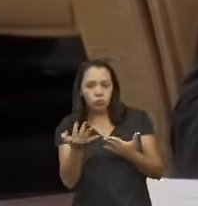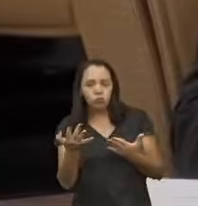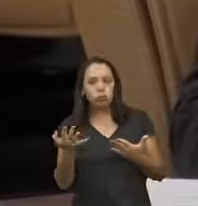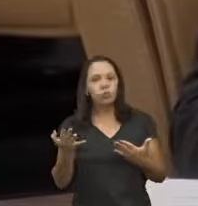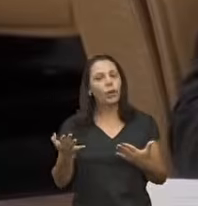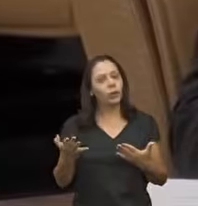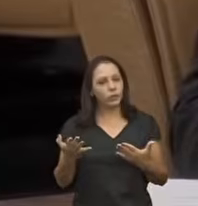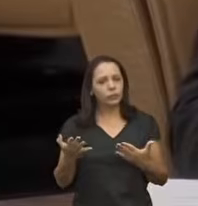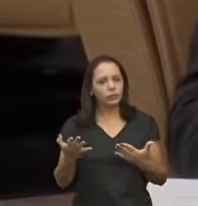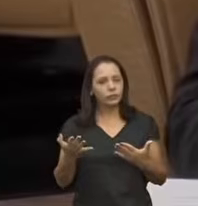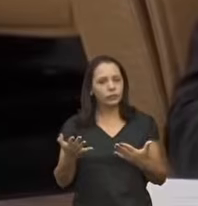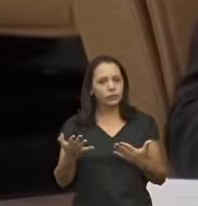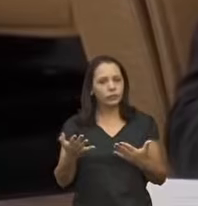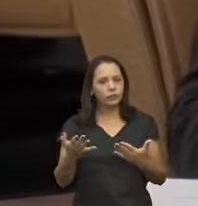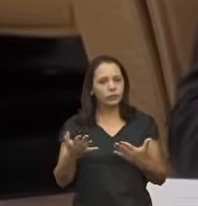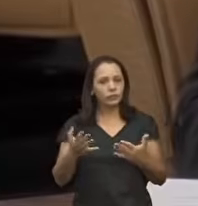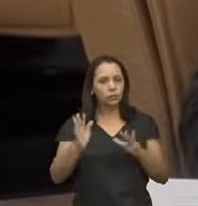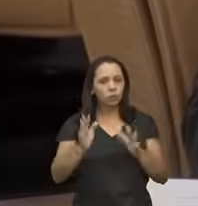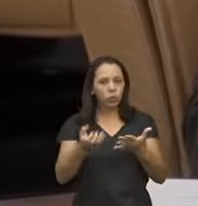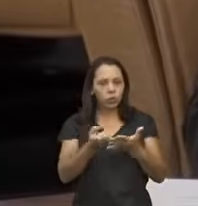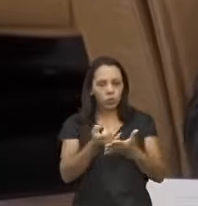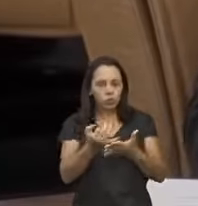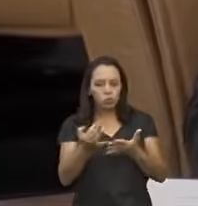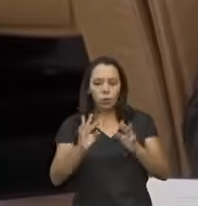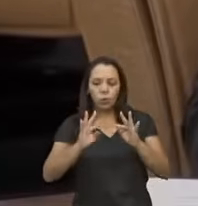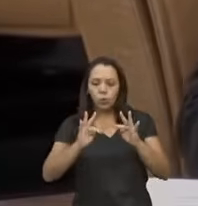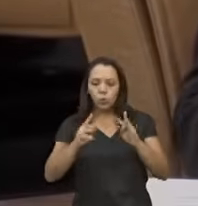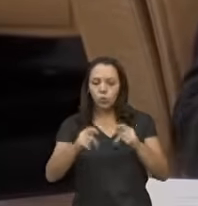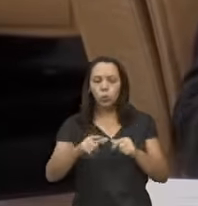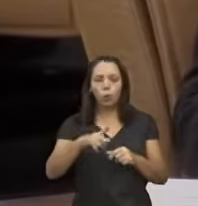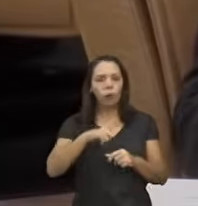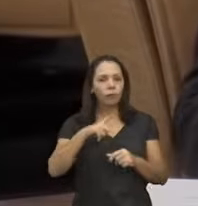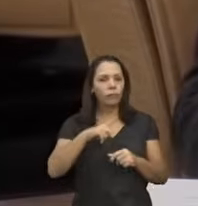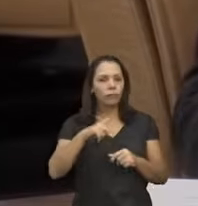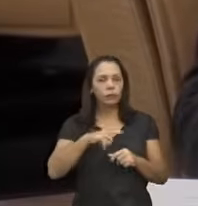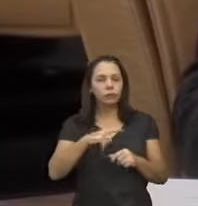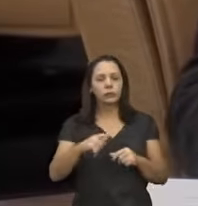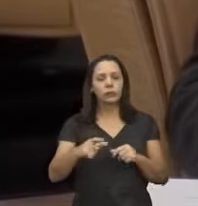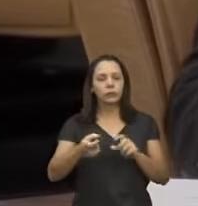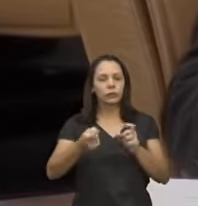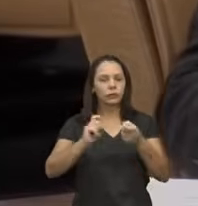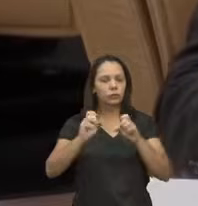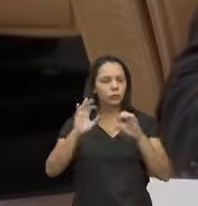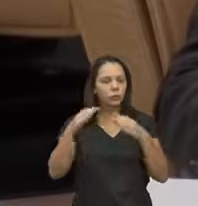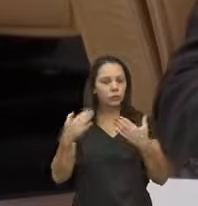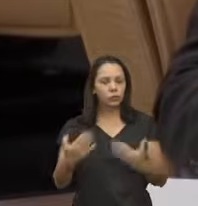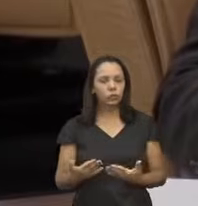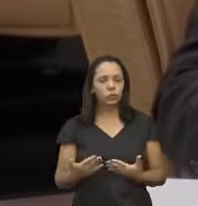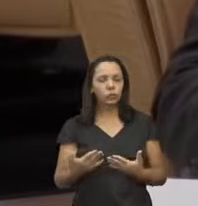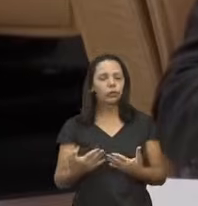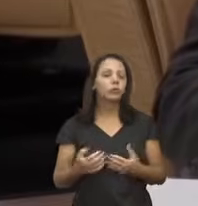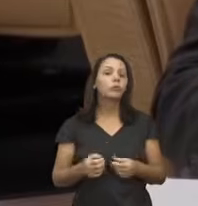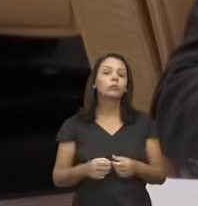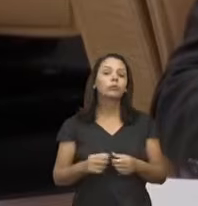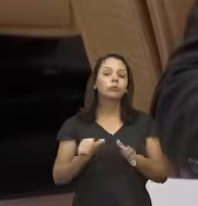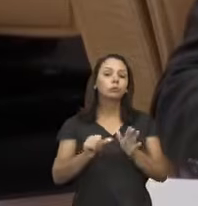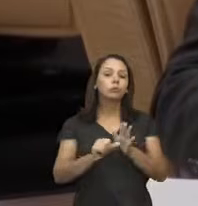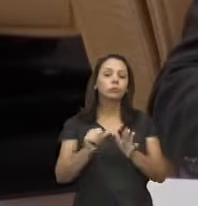de sessões, eu não me lembro a última sessão que não teve sessão solene, nas últimas sessões ordinárias, a gente